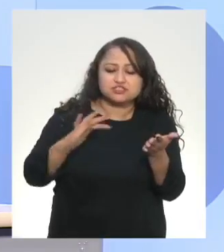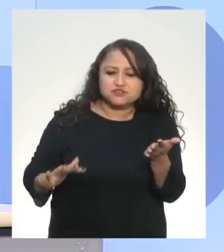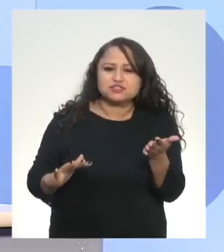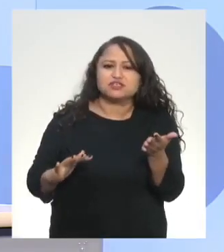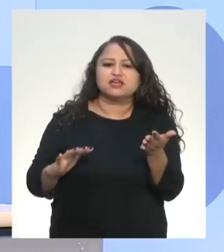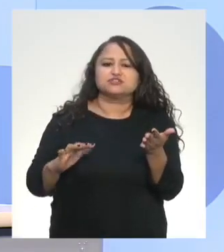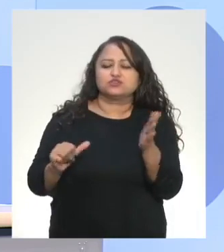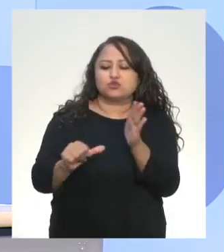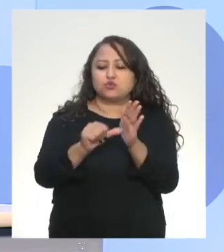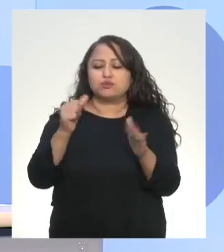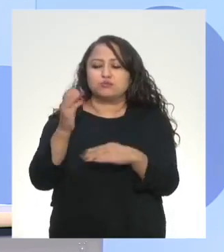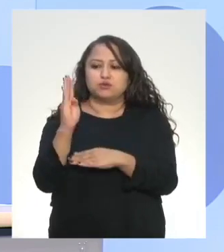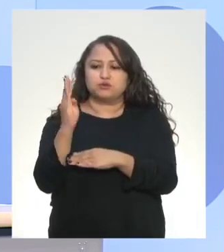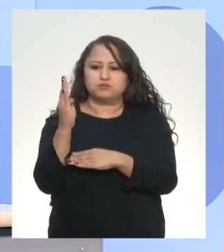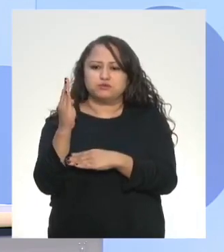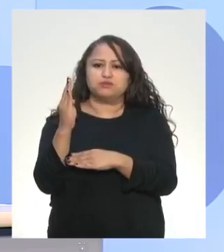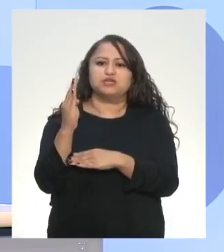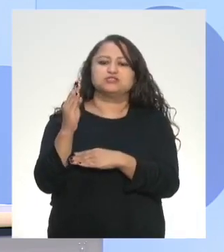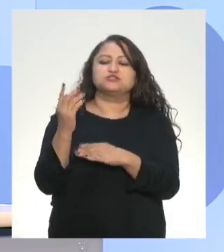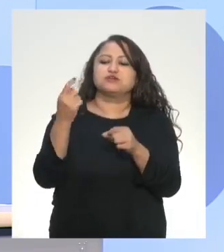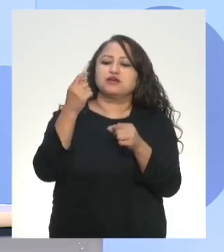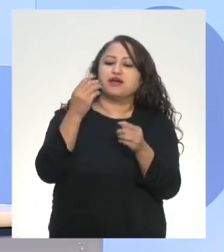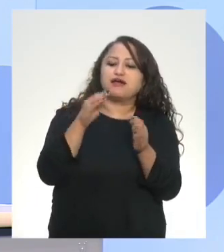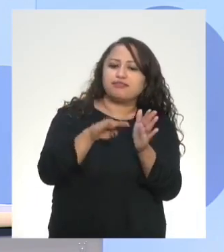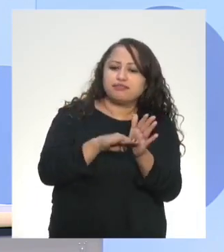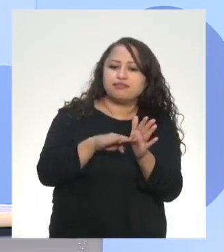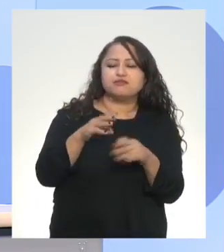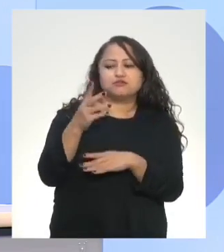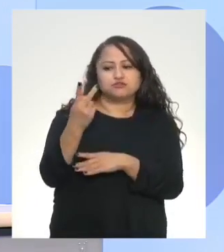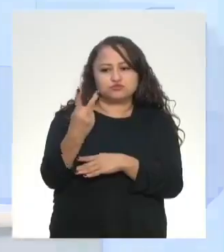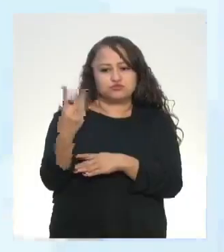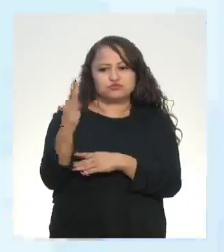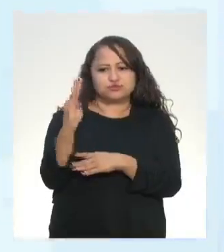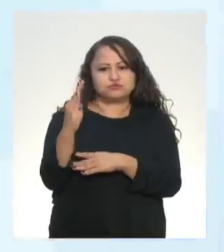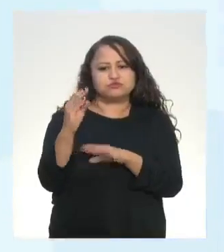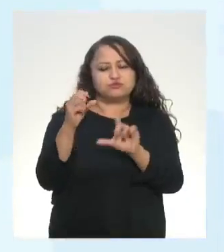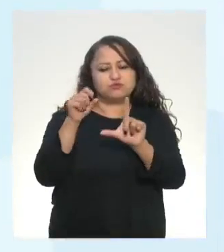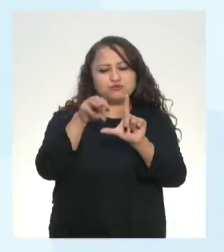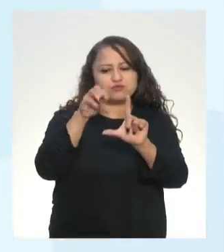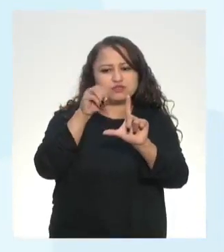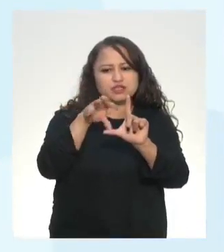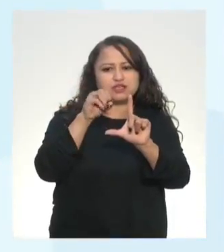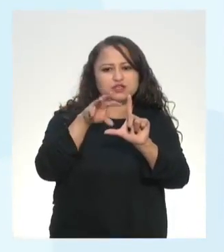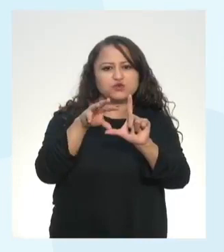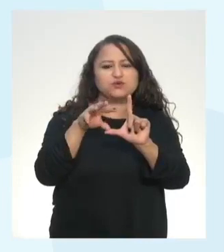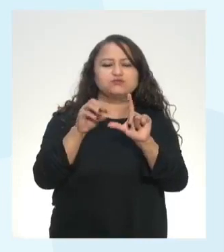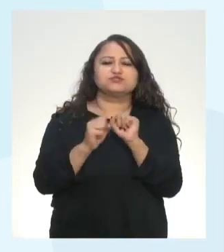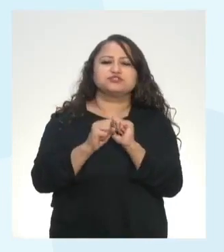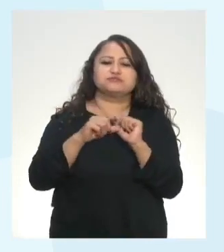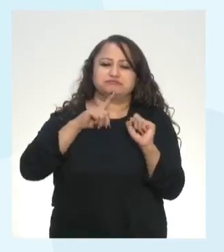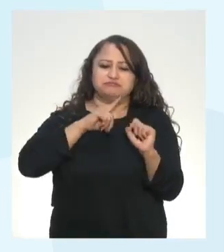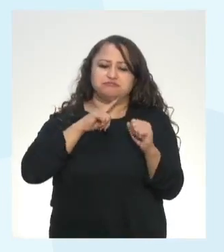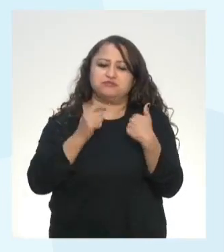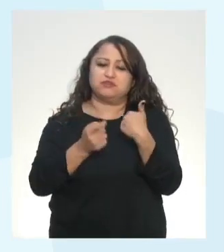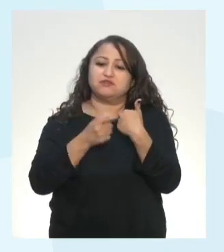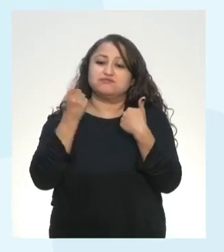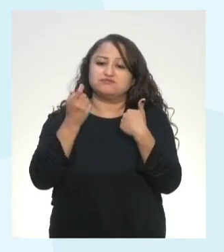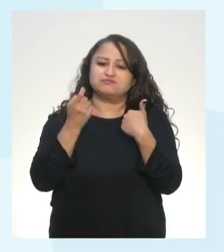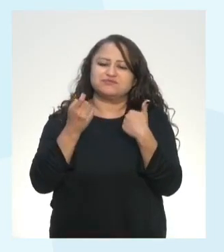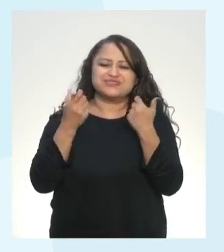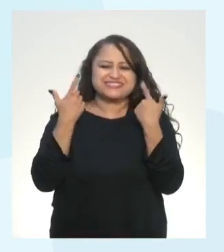semelhança do lado, ela é igual, correto? 2 e 2. E se eu olhar a razão de semelhança